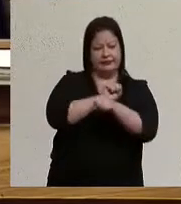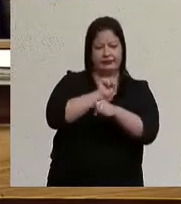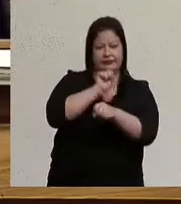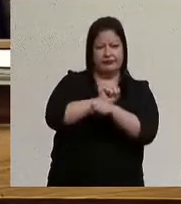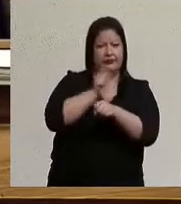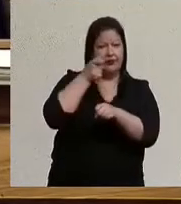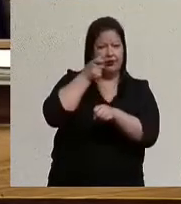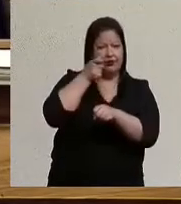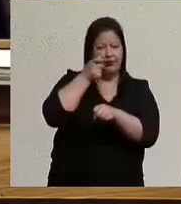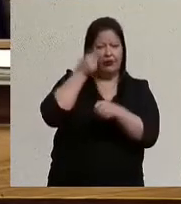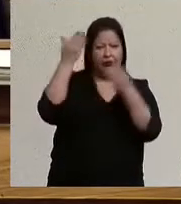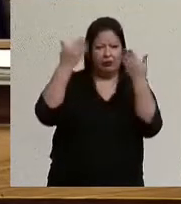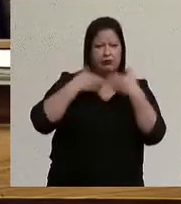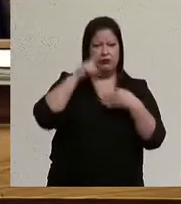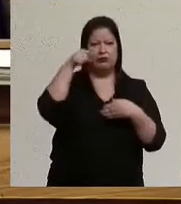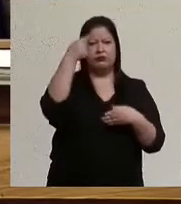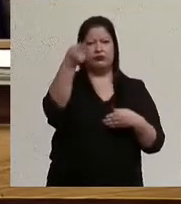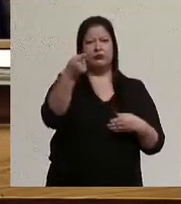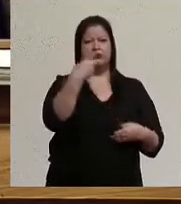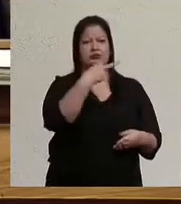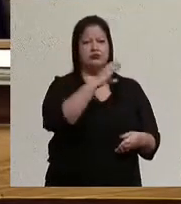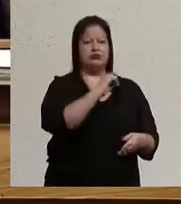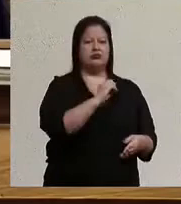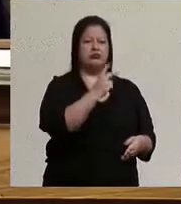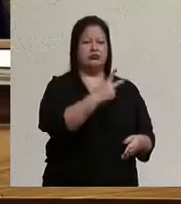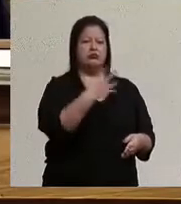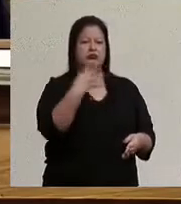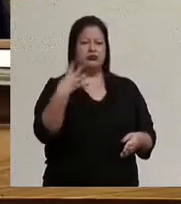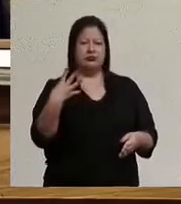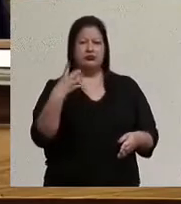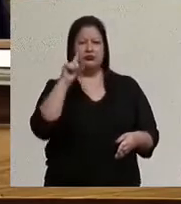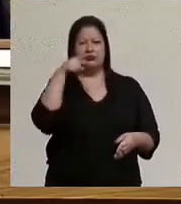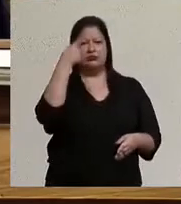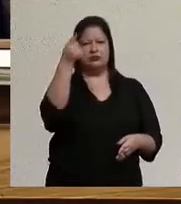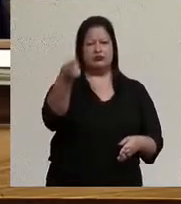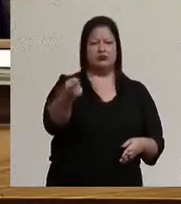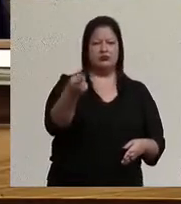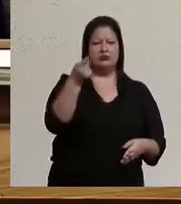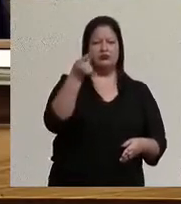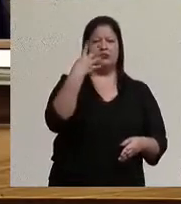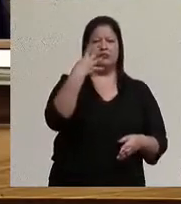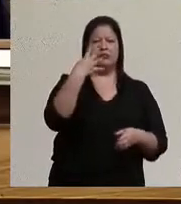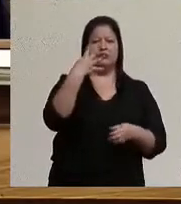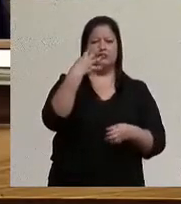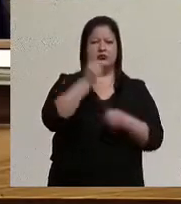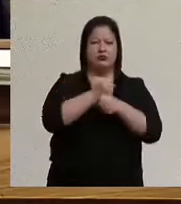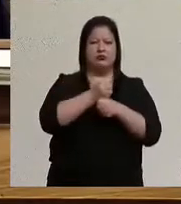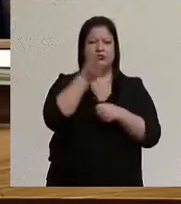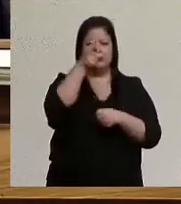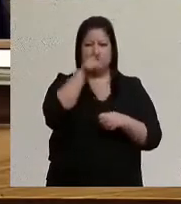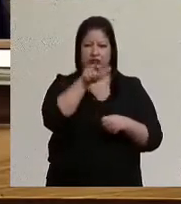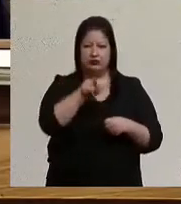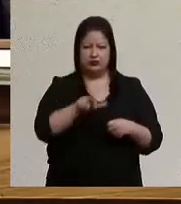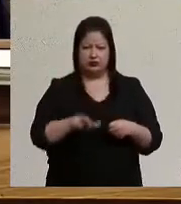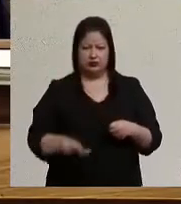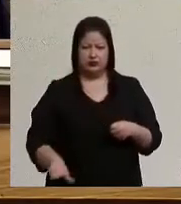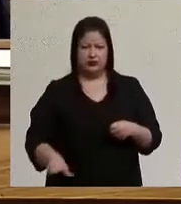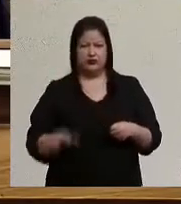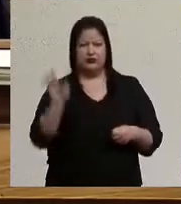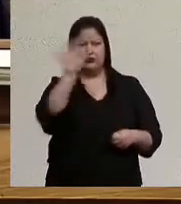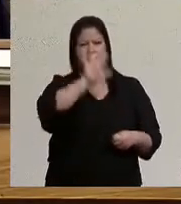aguardar eu acho que tem próximas eleições em 2020 quatro depois daqui quatro anos novamente né a gente vai enfrentar aí